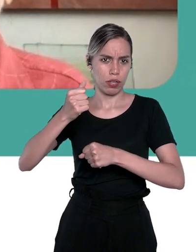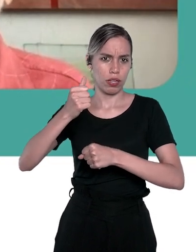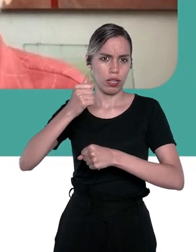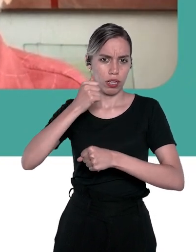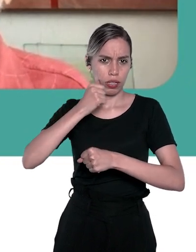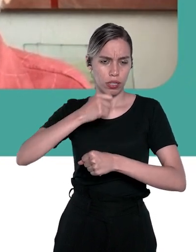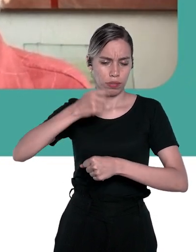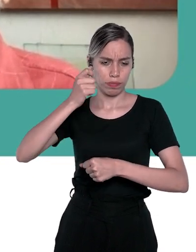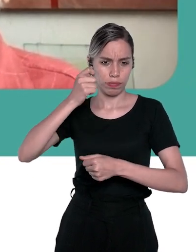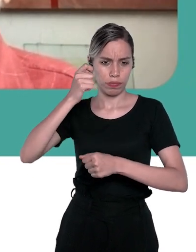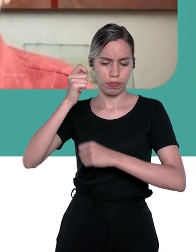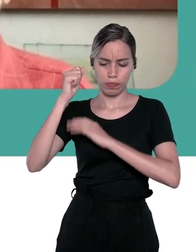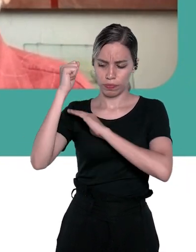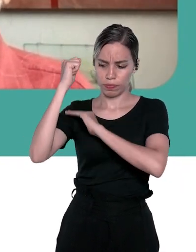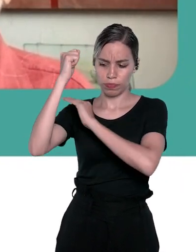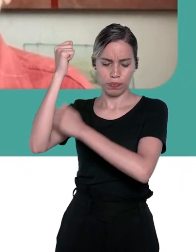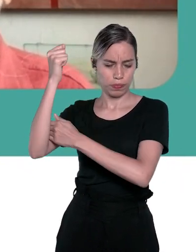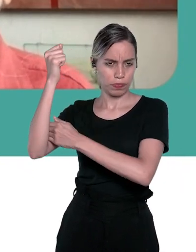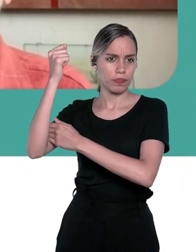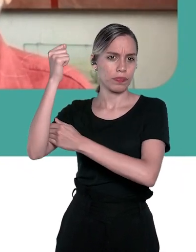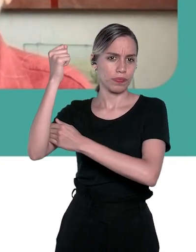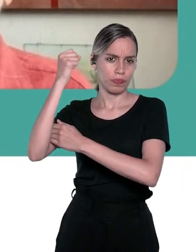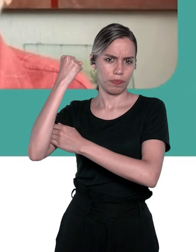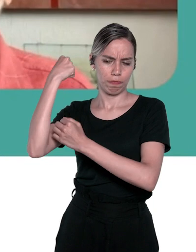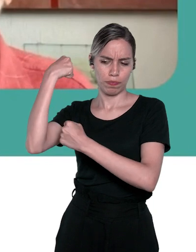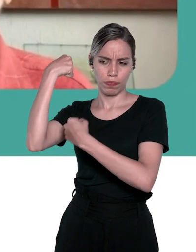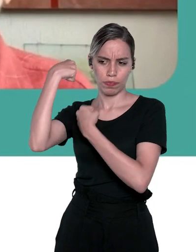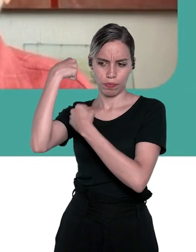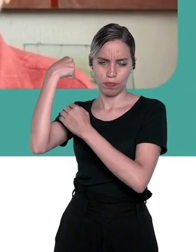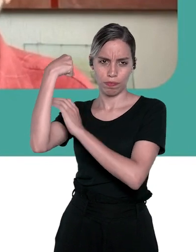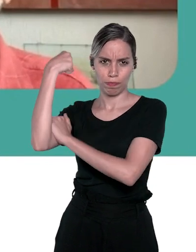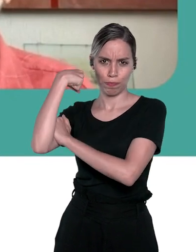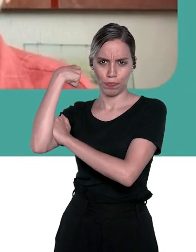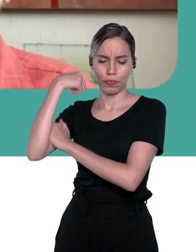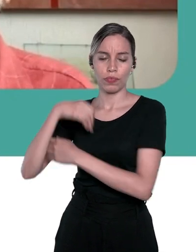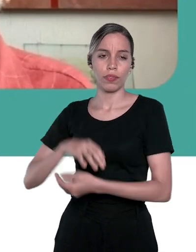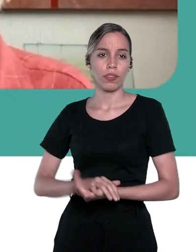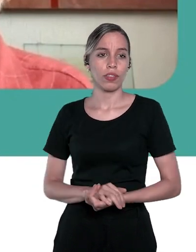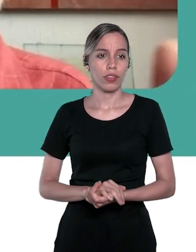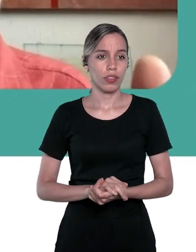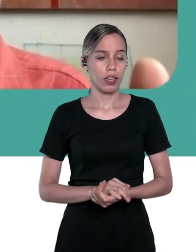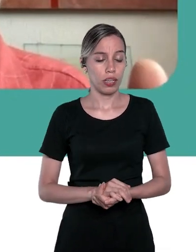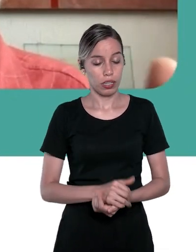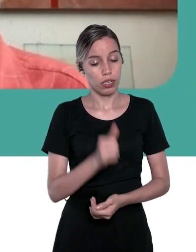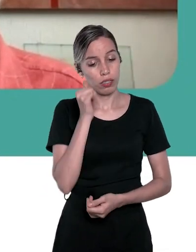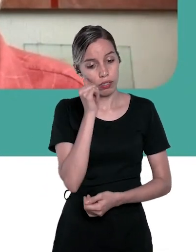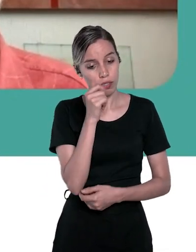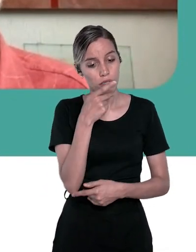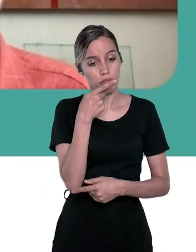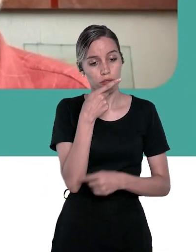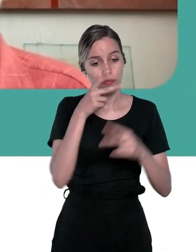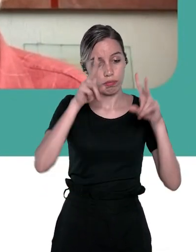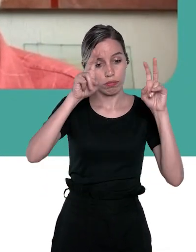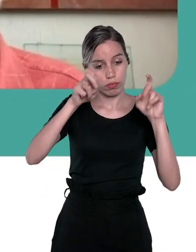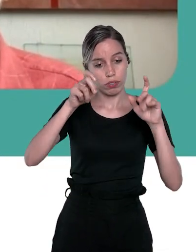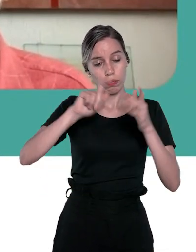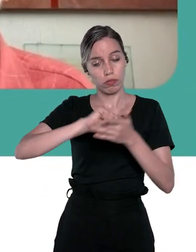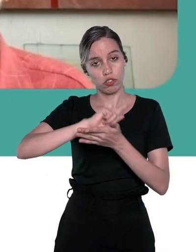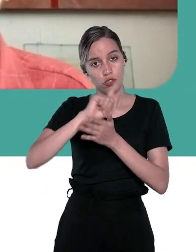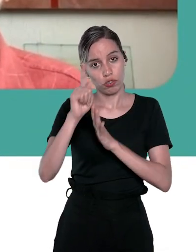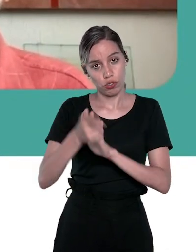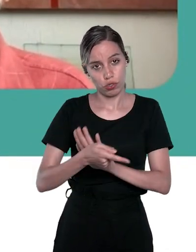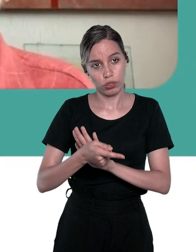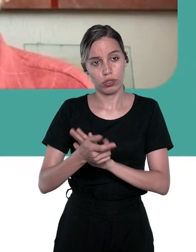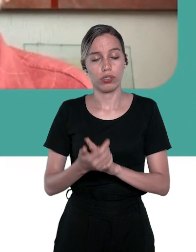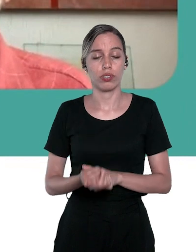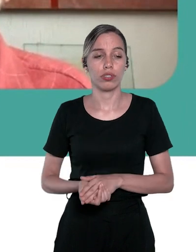América Latina e é, inclusive, assessora da presidência da República para assuntos de gênero na terra